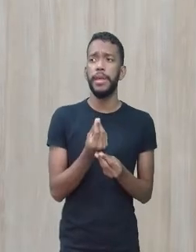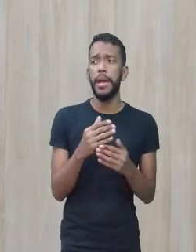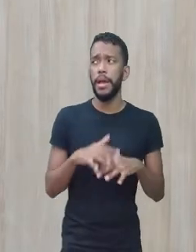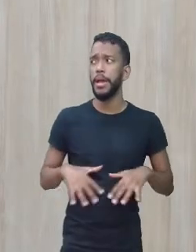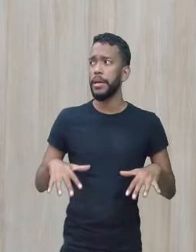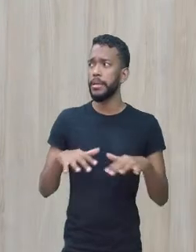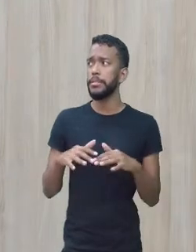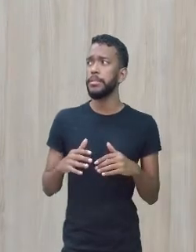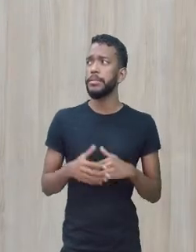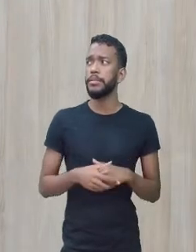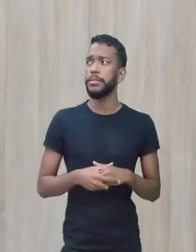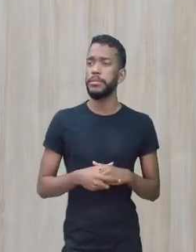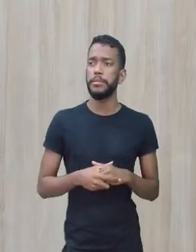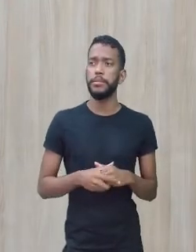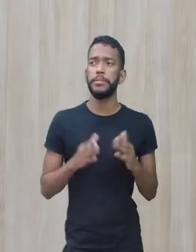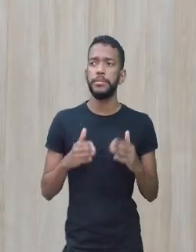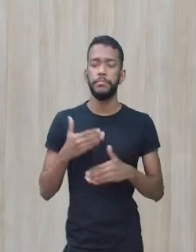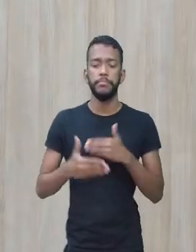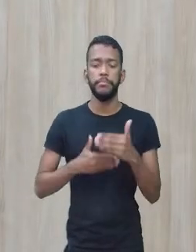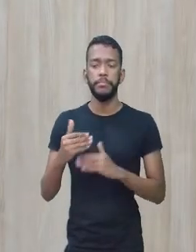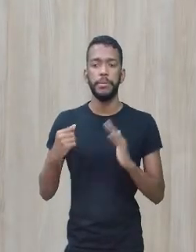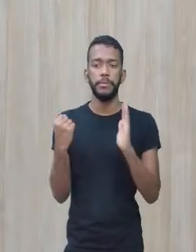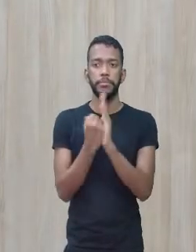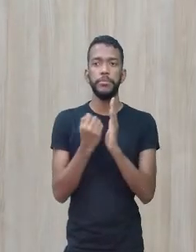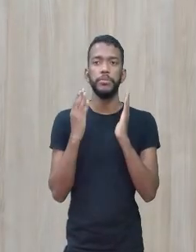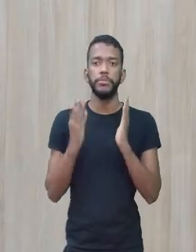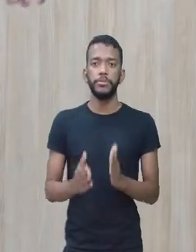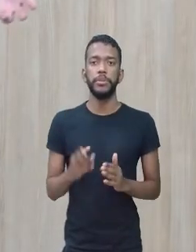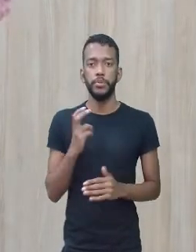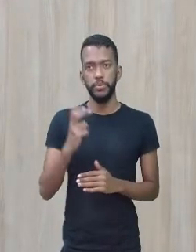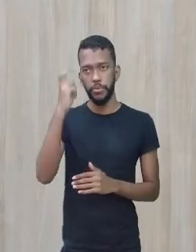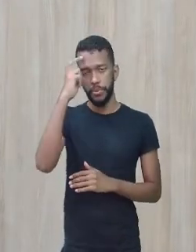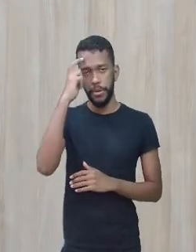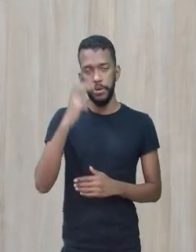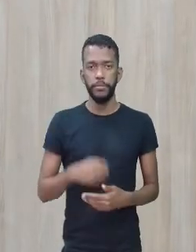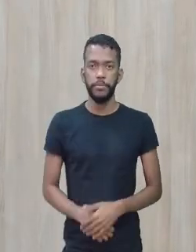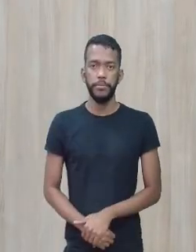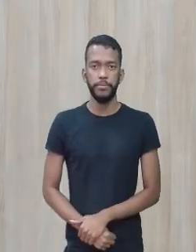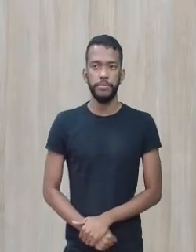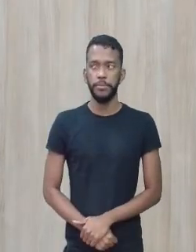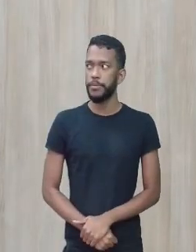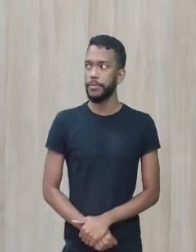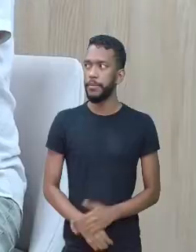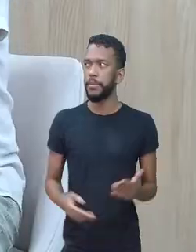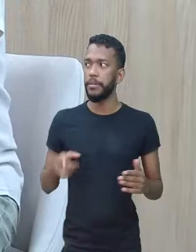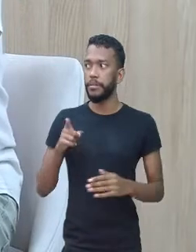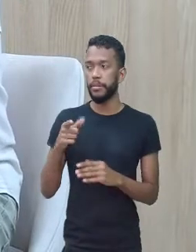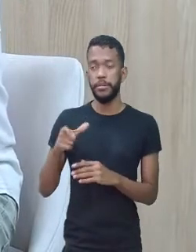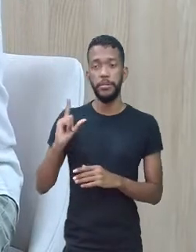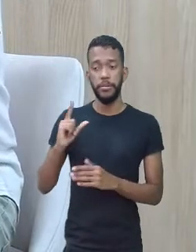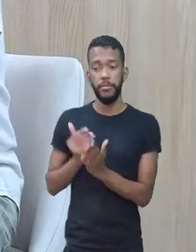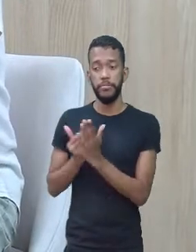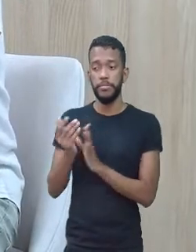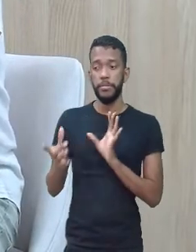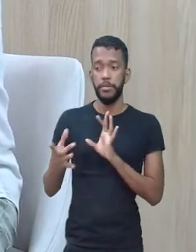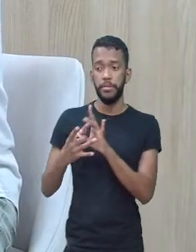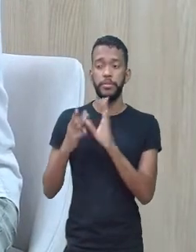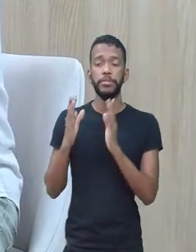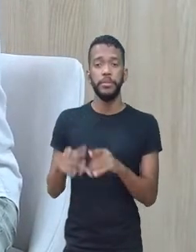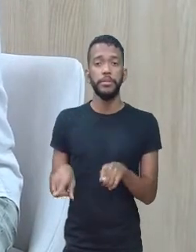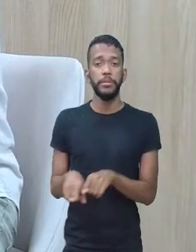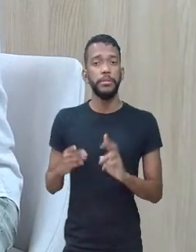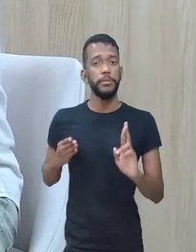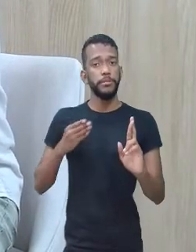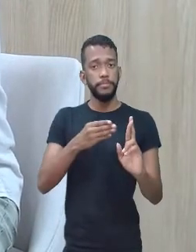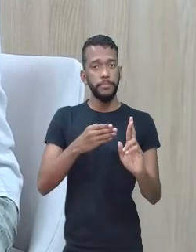arte como esse patrimônio, né, cultural? Eu vou pegar o gancho do que você falou no início, né, da